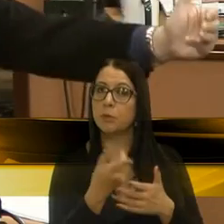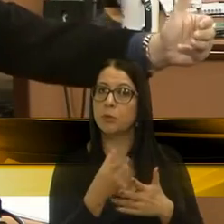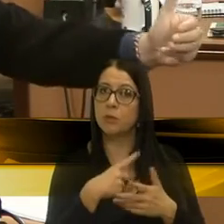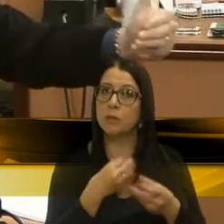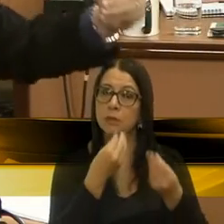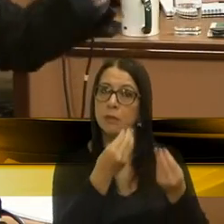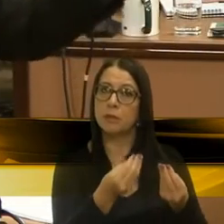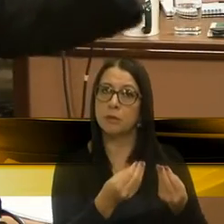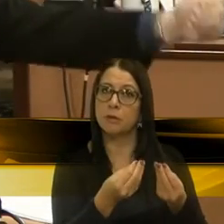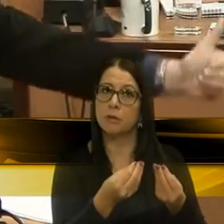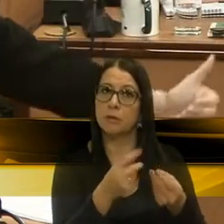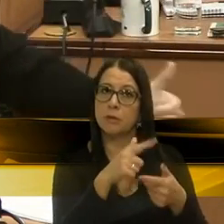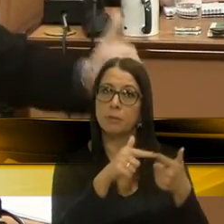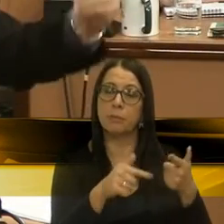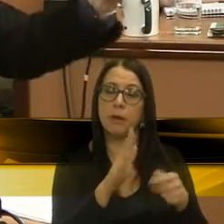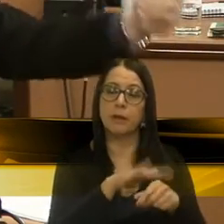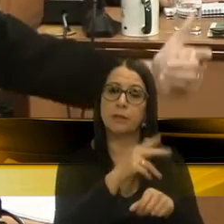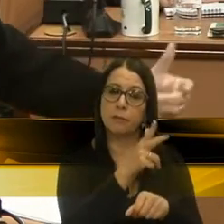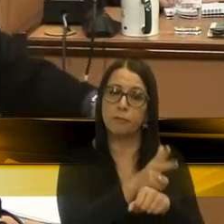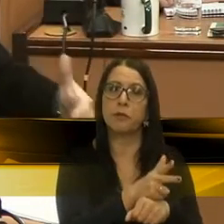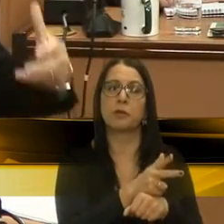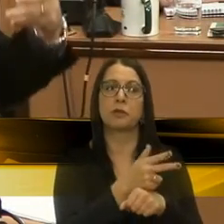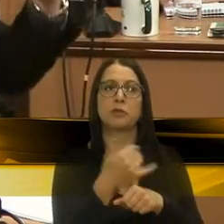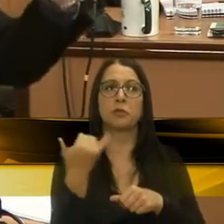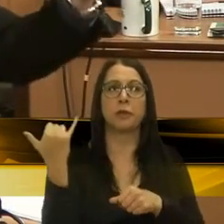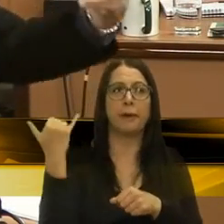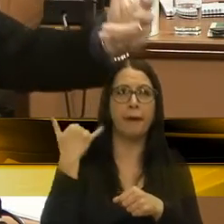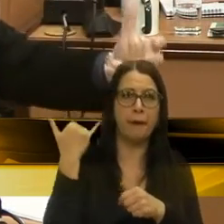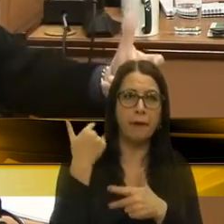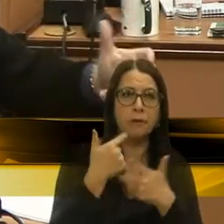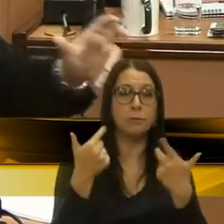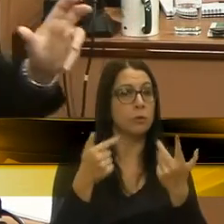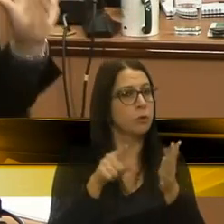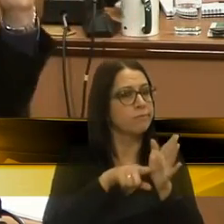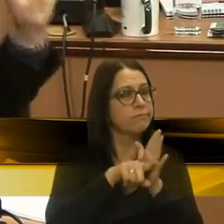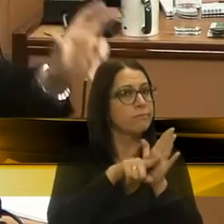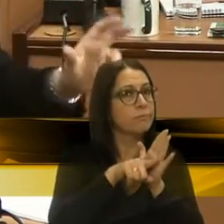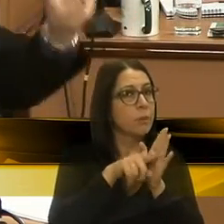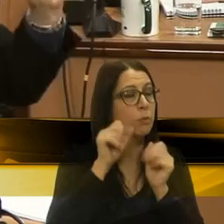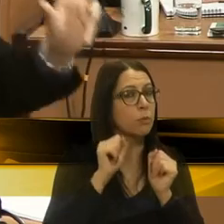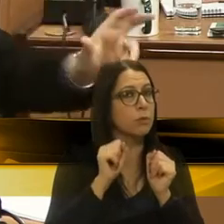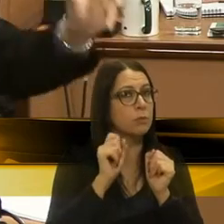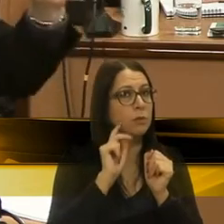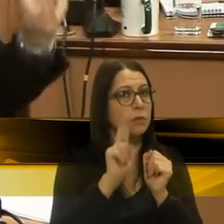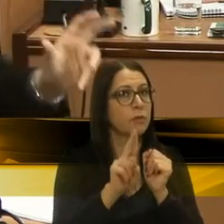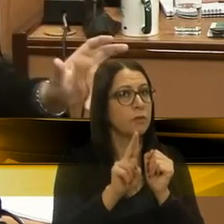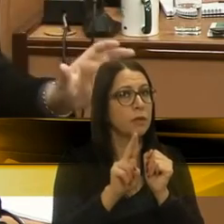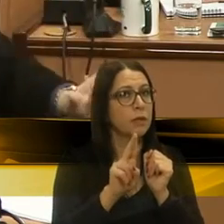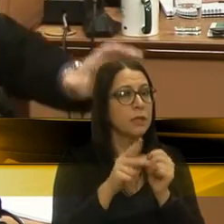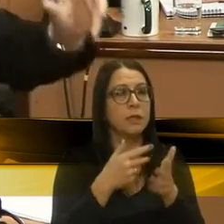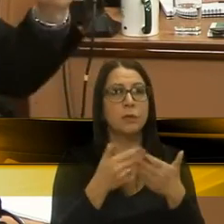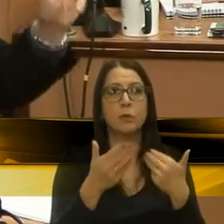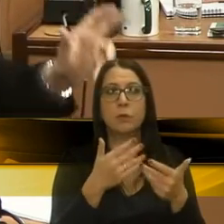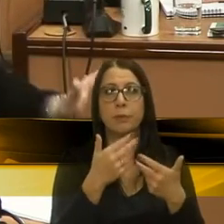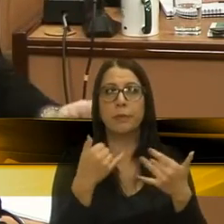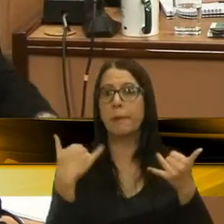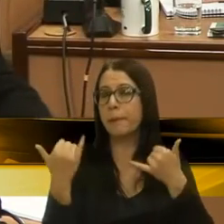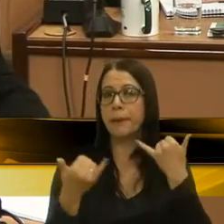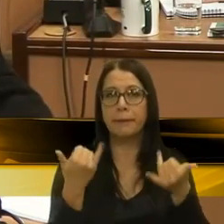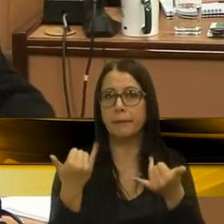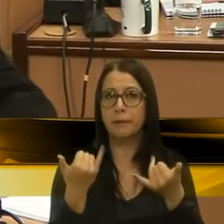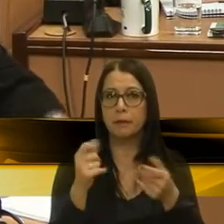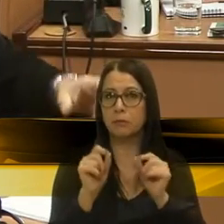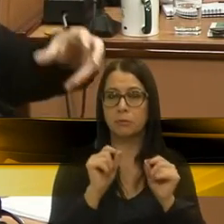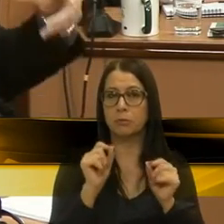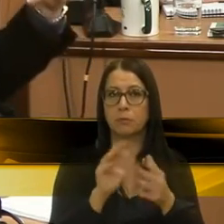entregou isso, existe mais vídeos, existem áudios, existe muita coisa a ser apurada, então não podemos levar de barbada uma brincadeira, tratar